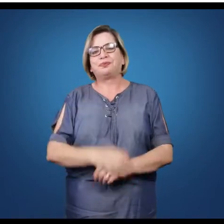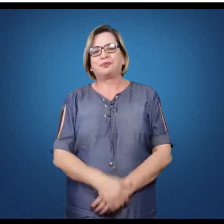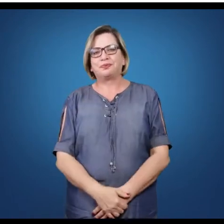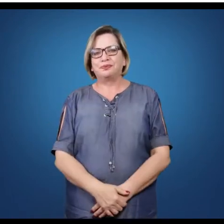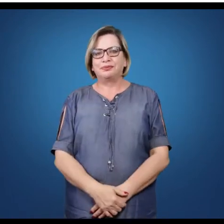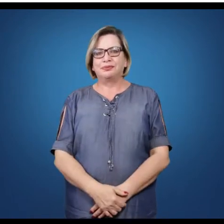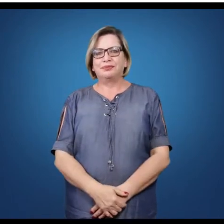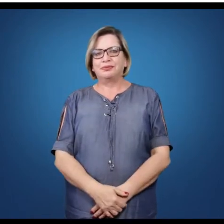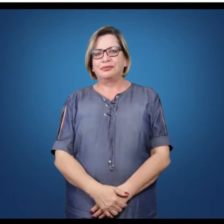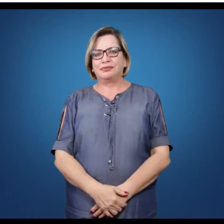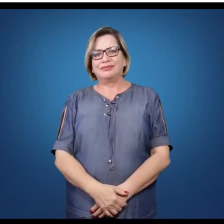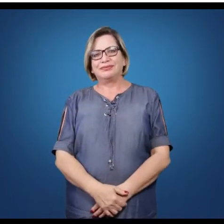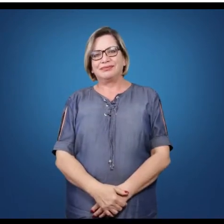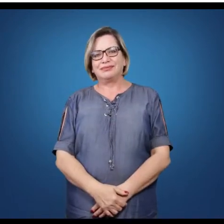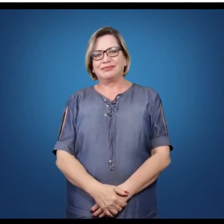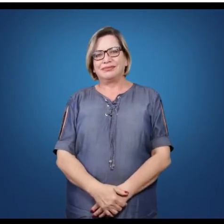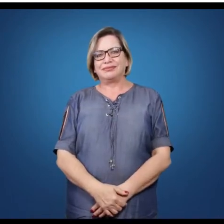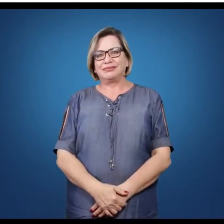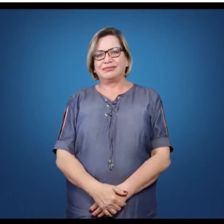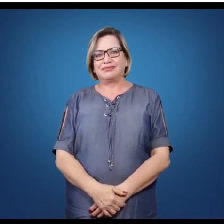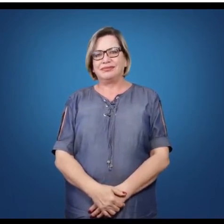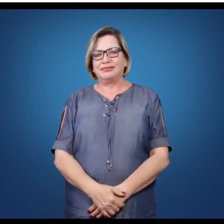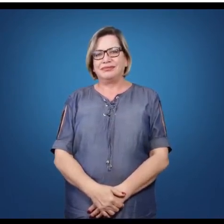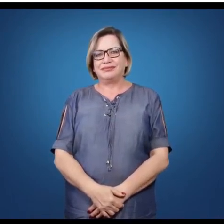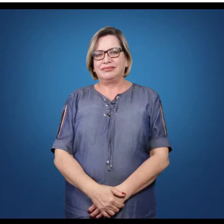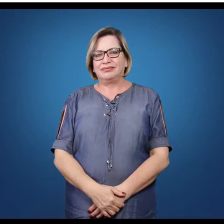De costas.